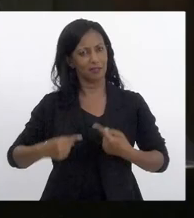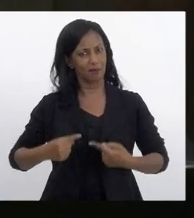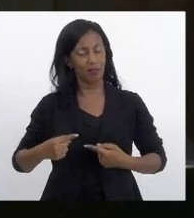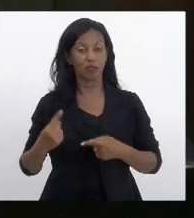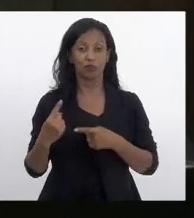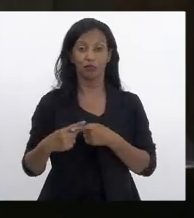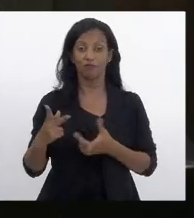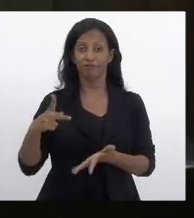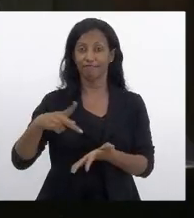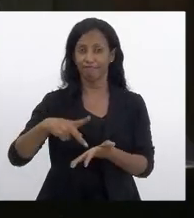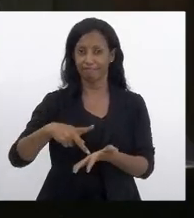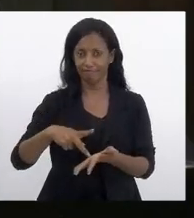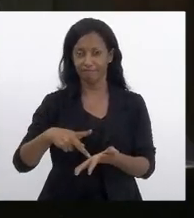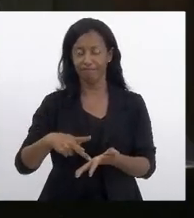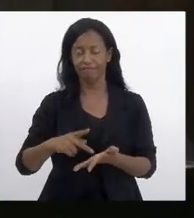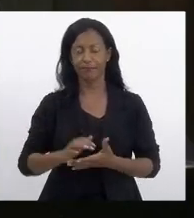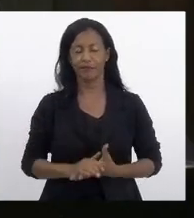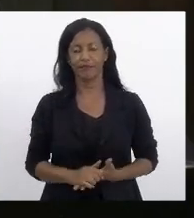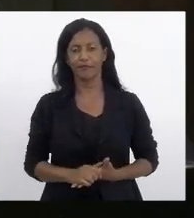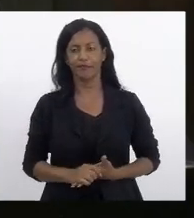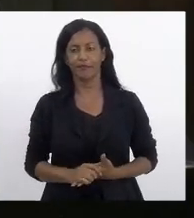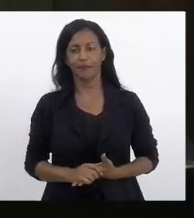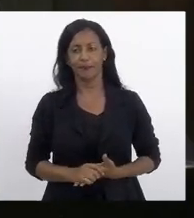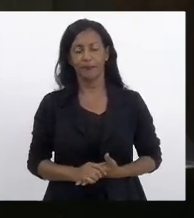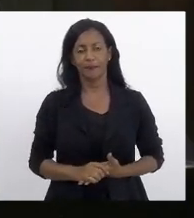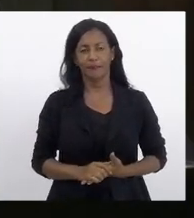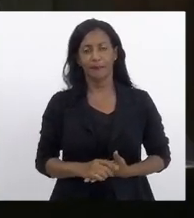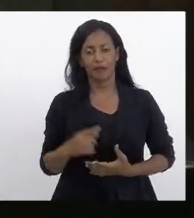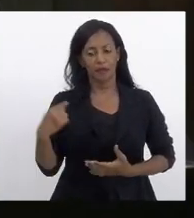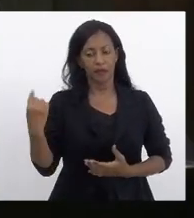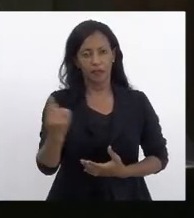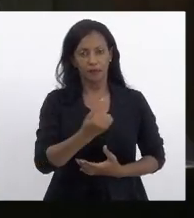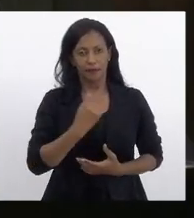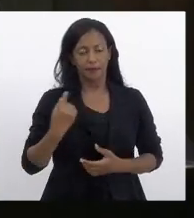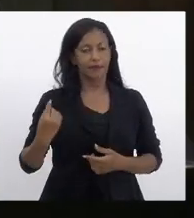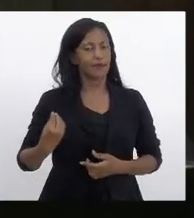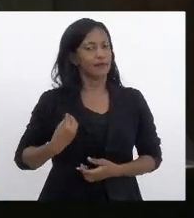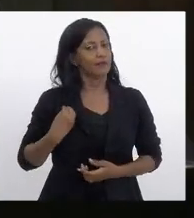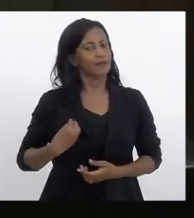porque realmente, nós vivemos